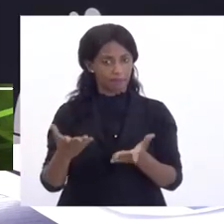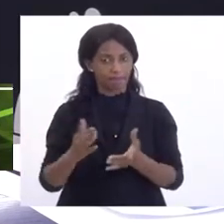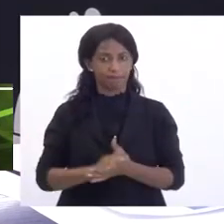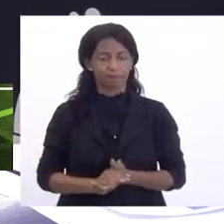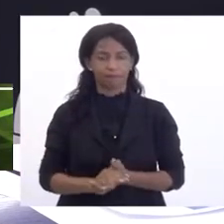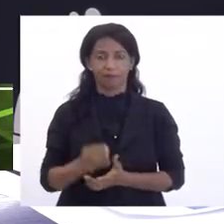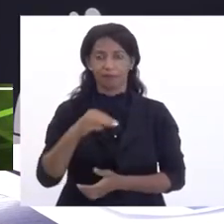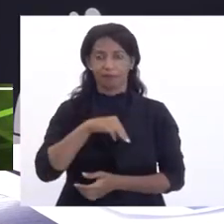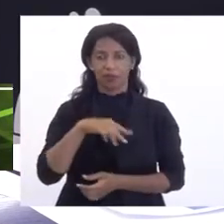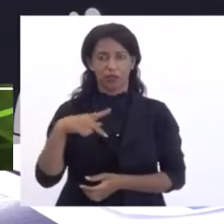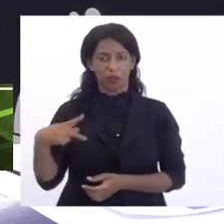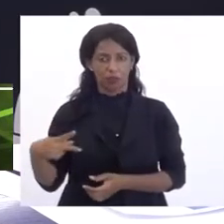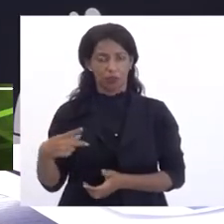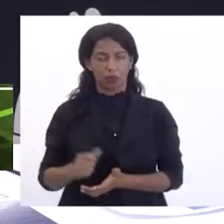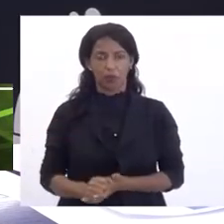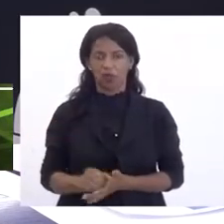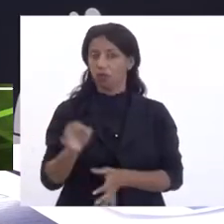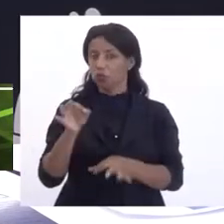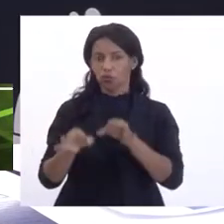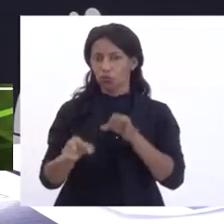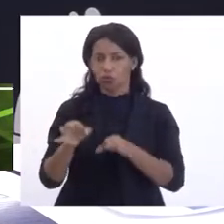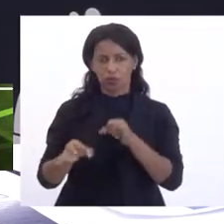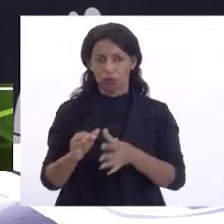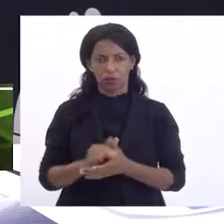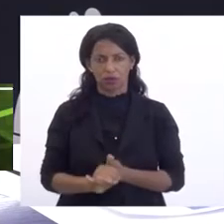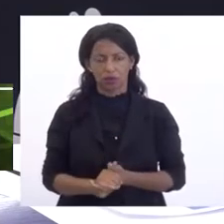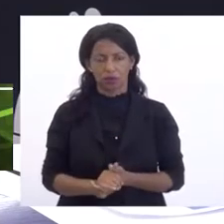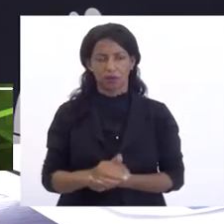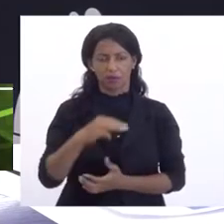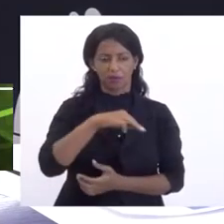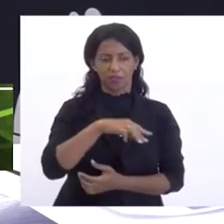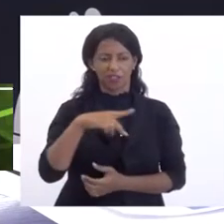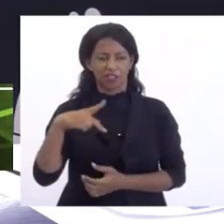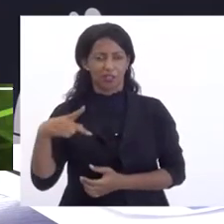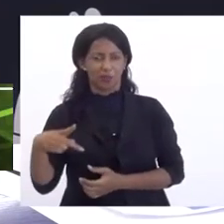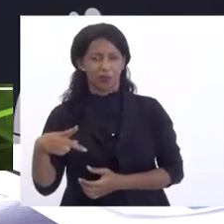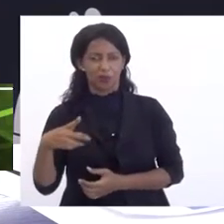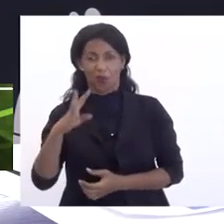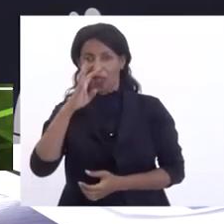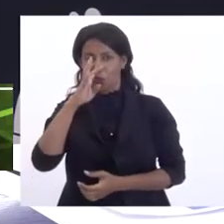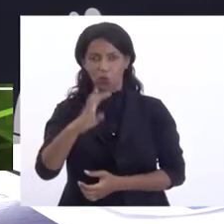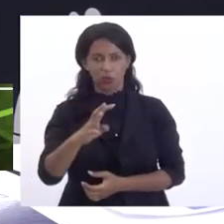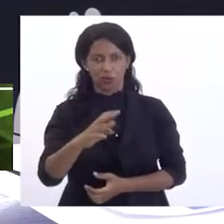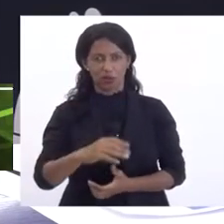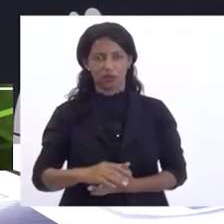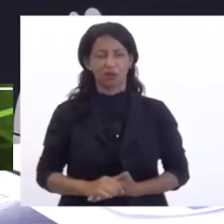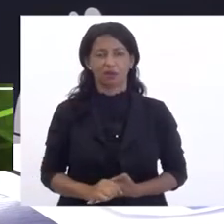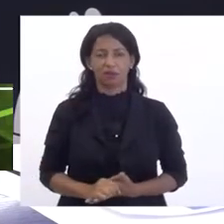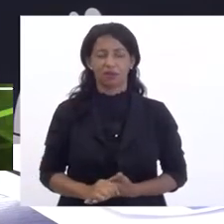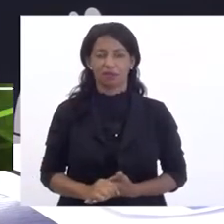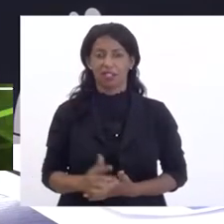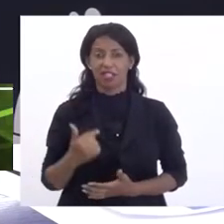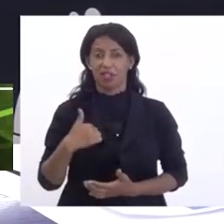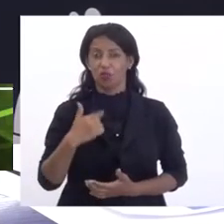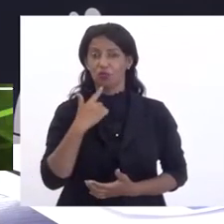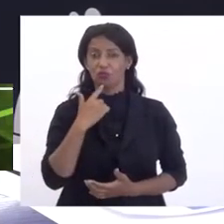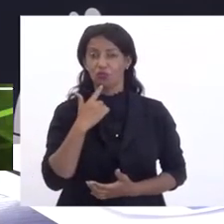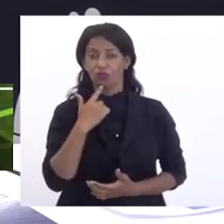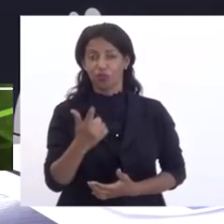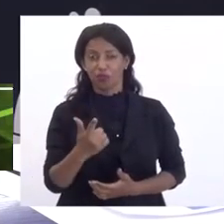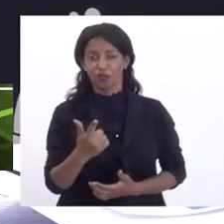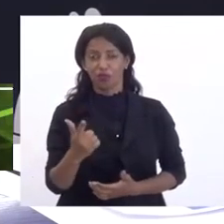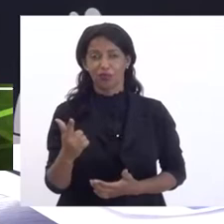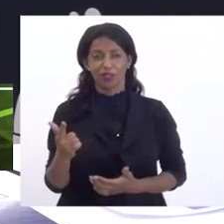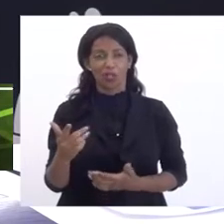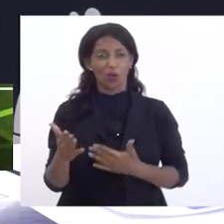O Ministério Público não julga. O Ministério Público acusa. Eu duvido que